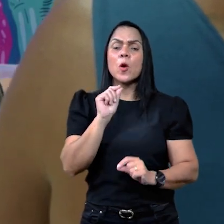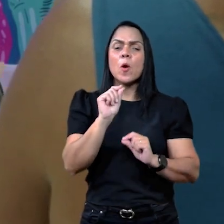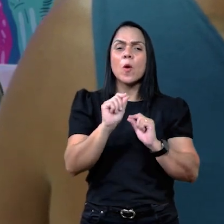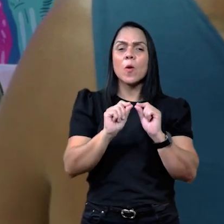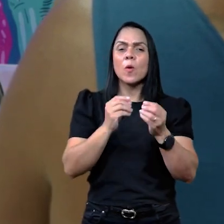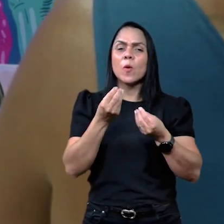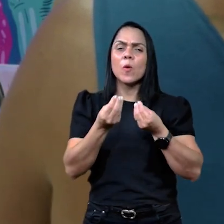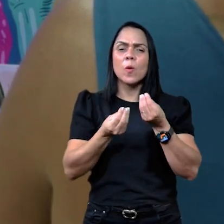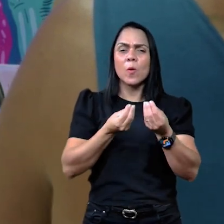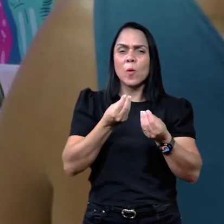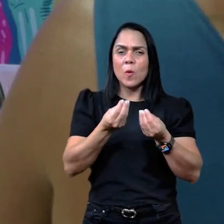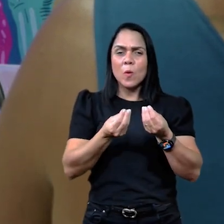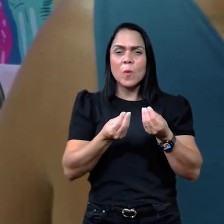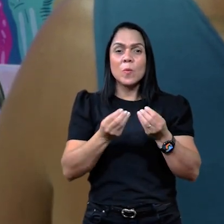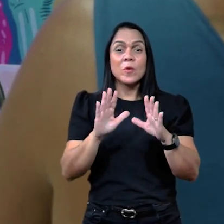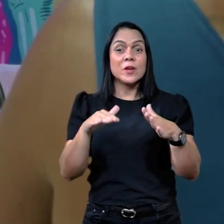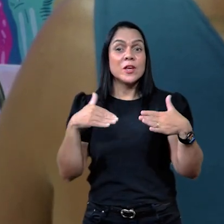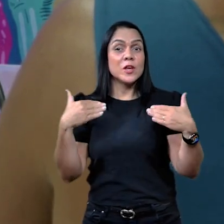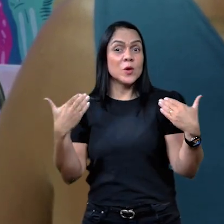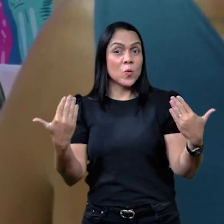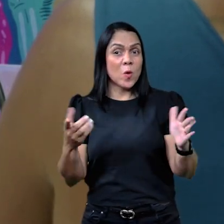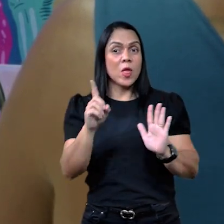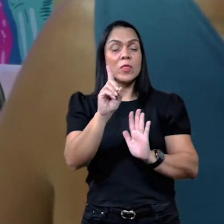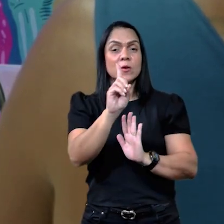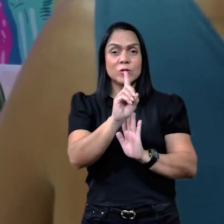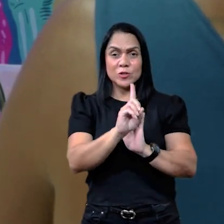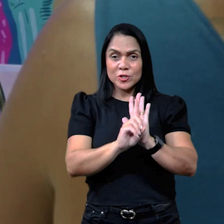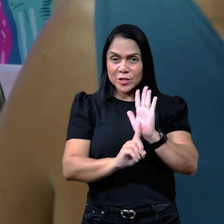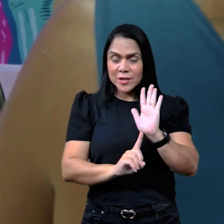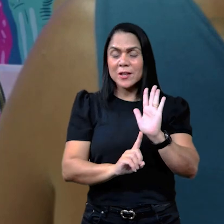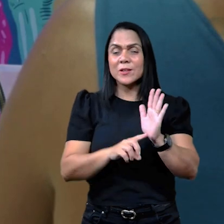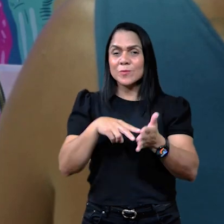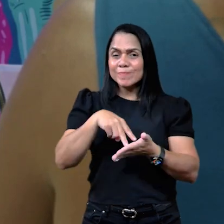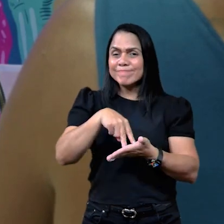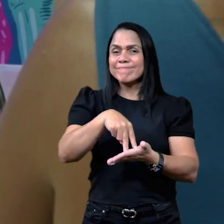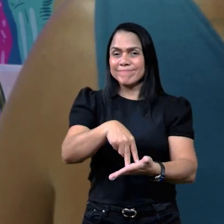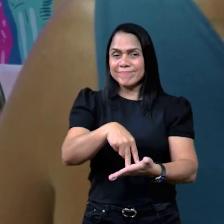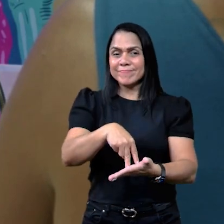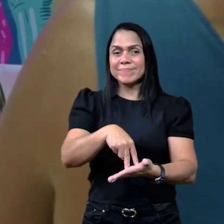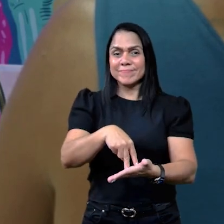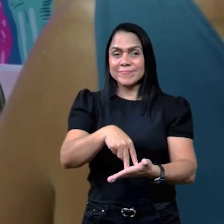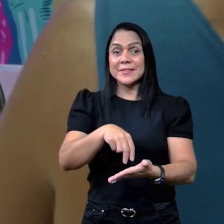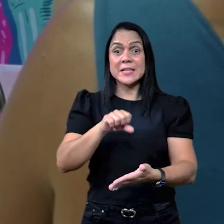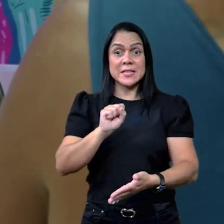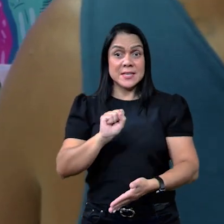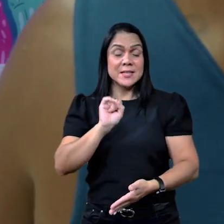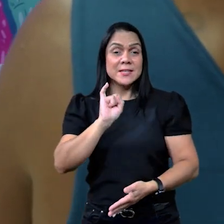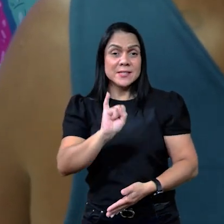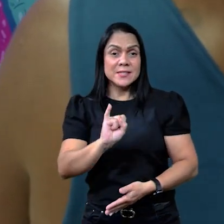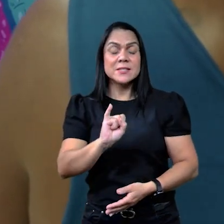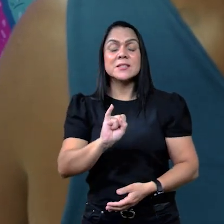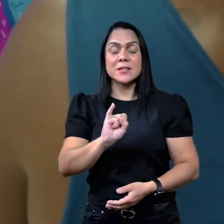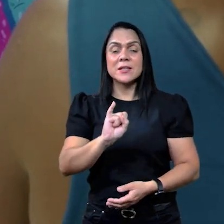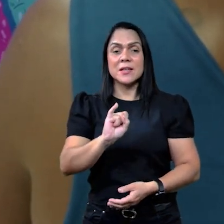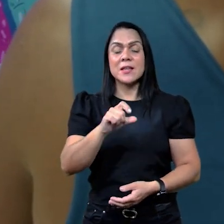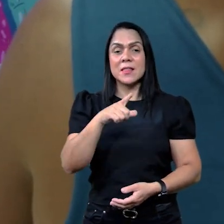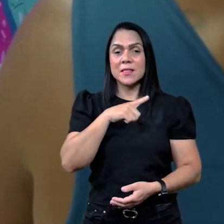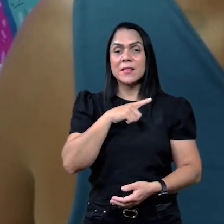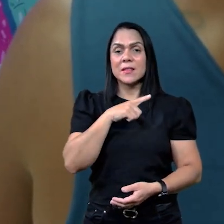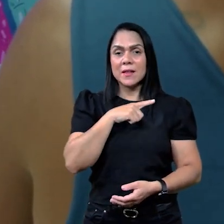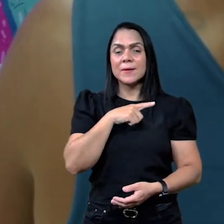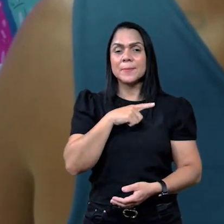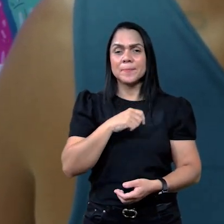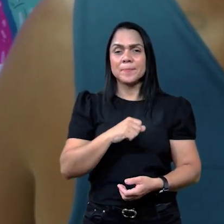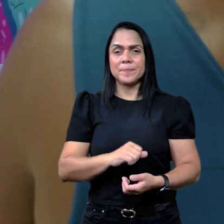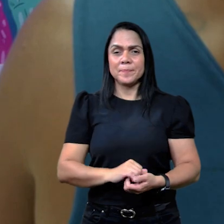vocês puderem falar como e quando esses direitos foram realmente assegurados, né? Se foram e